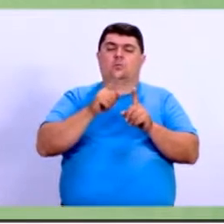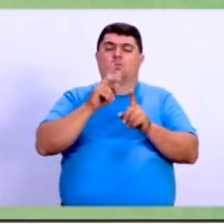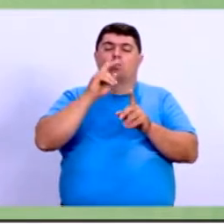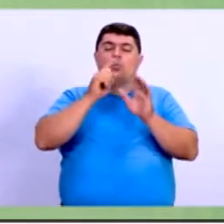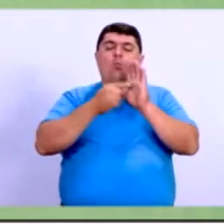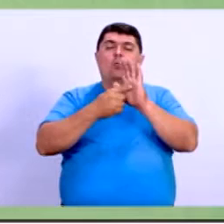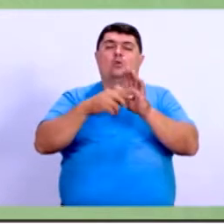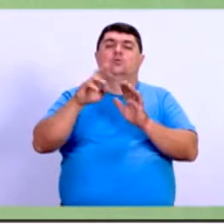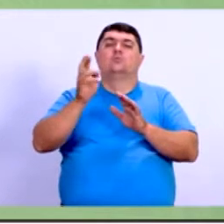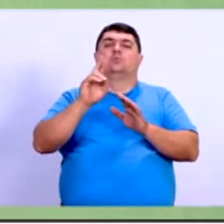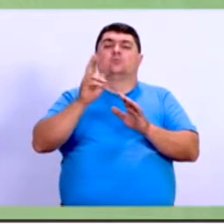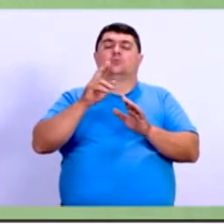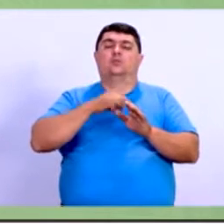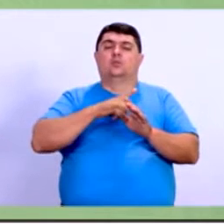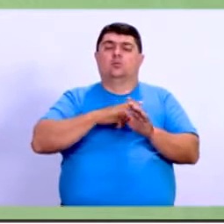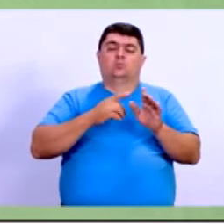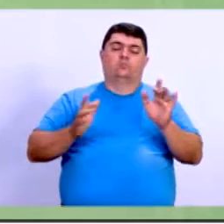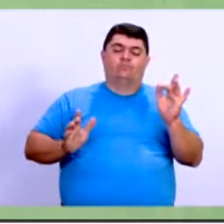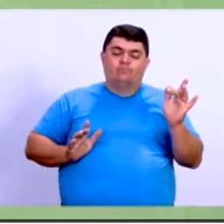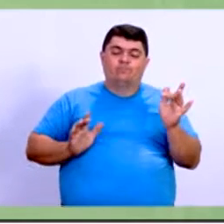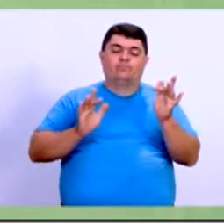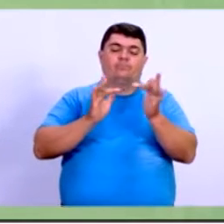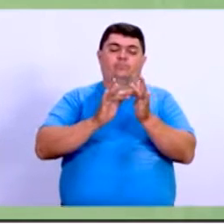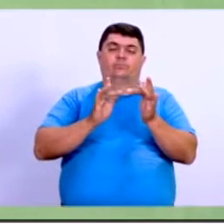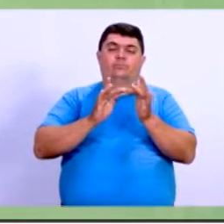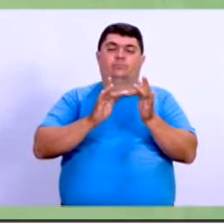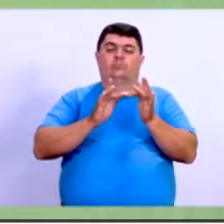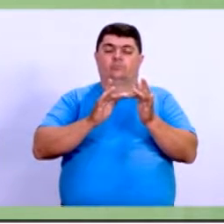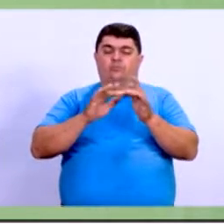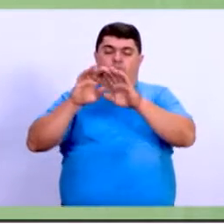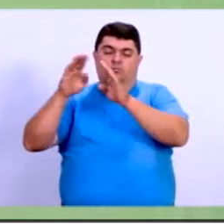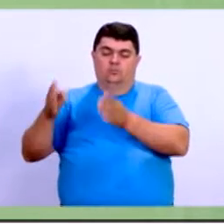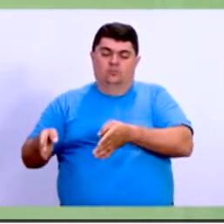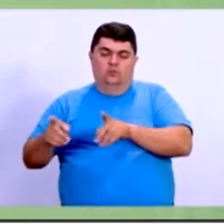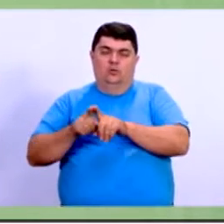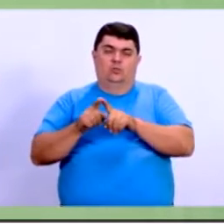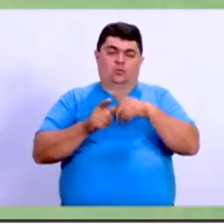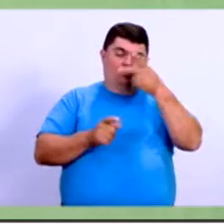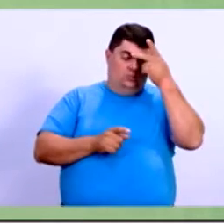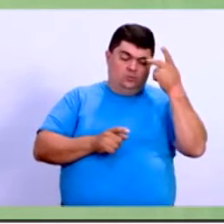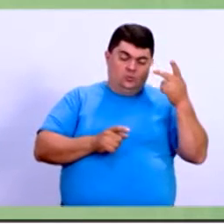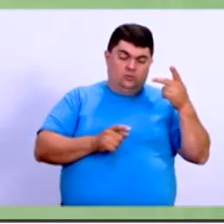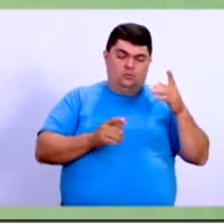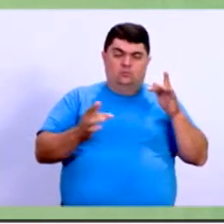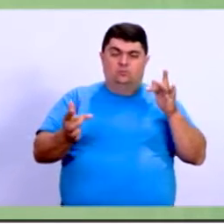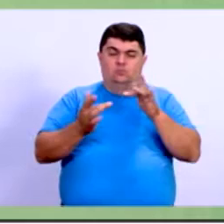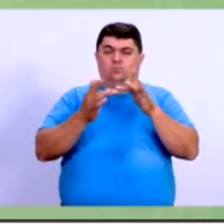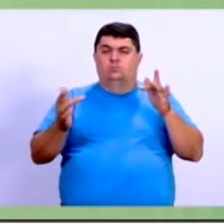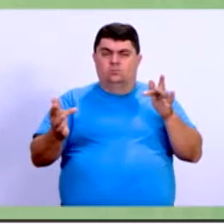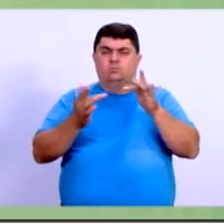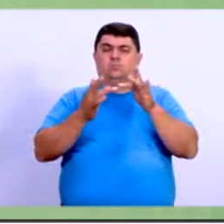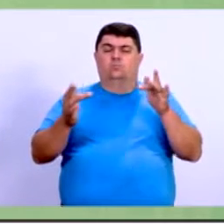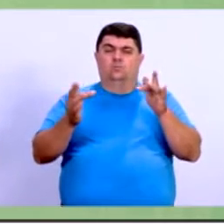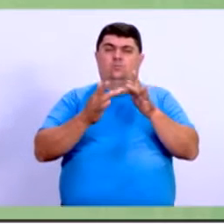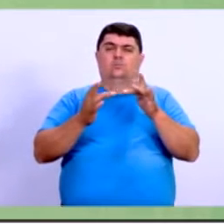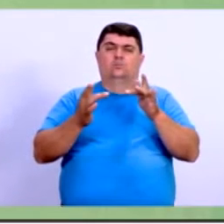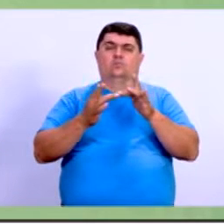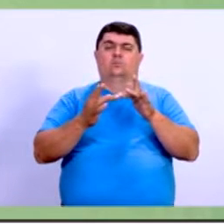sistema interagem com os usuários. Por quê? Porque sempre tem que girar em torno do